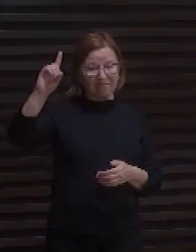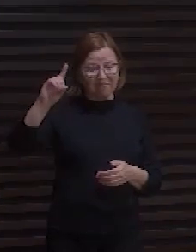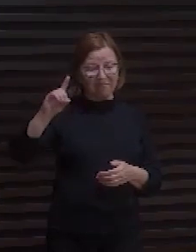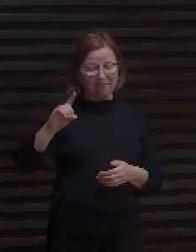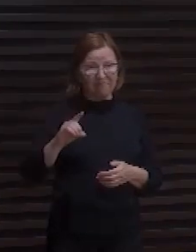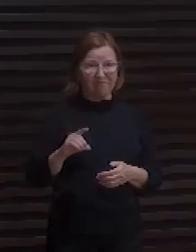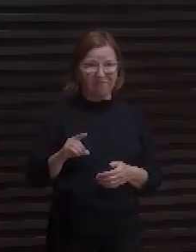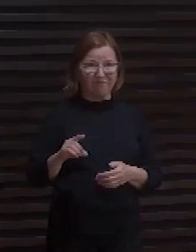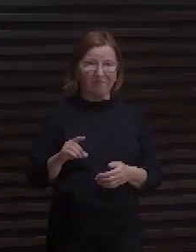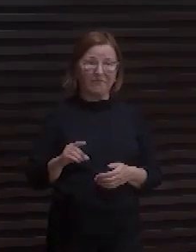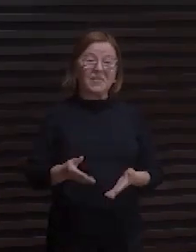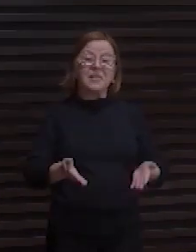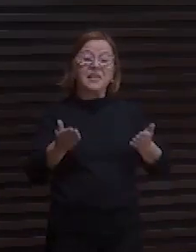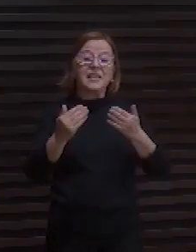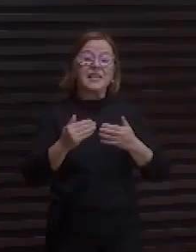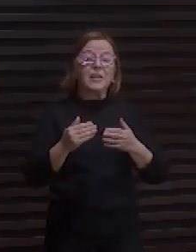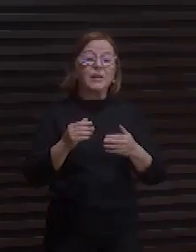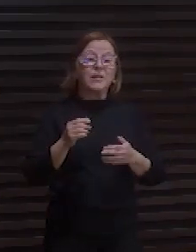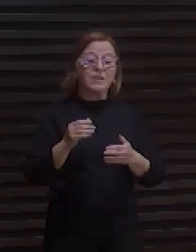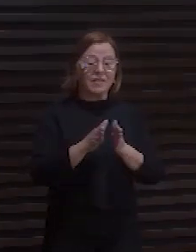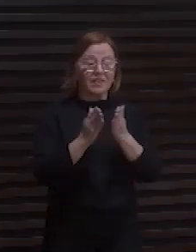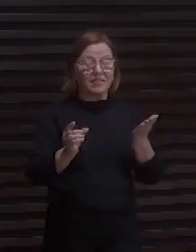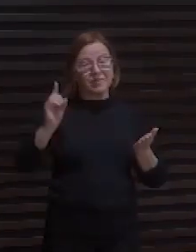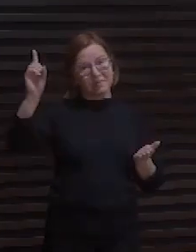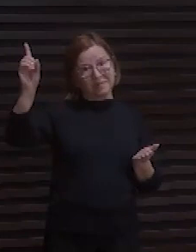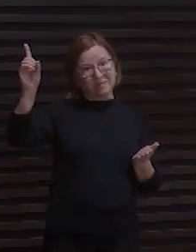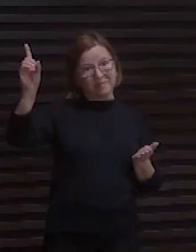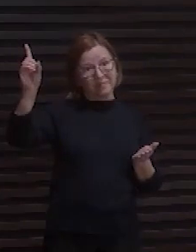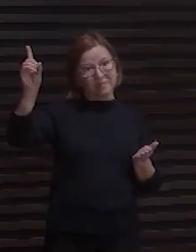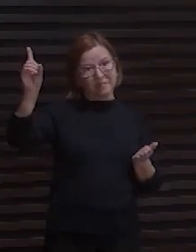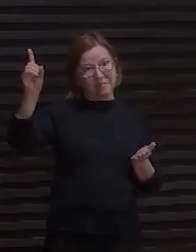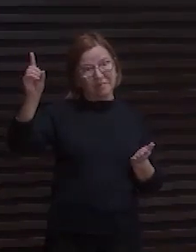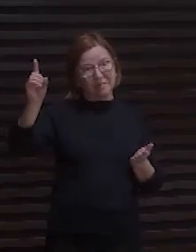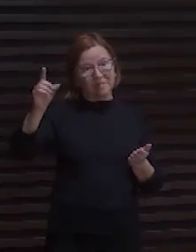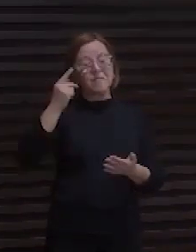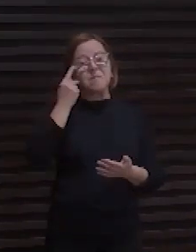a palavra, as Escrituras, se não fosse para você tomar